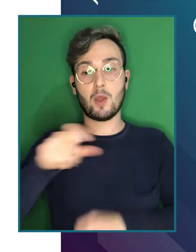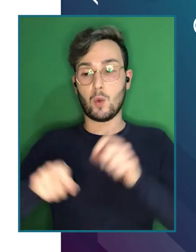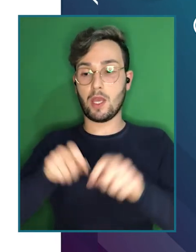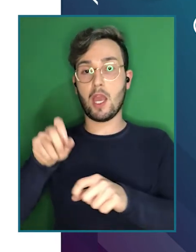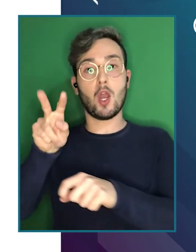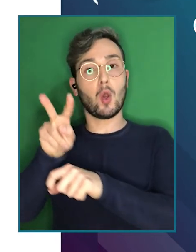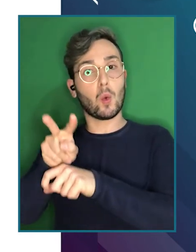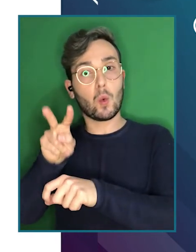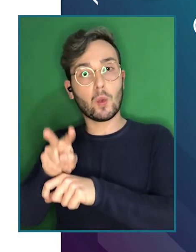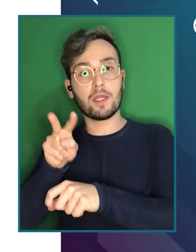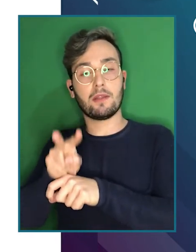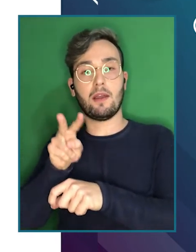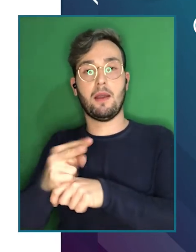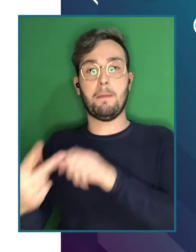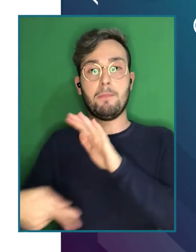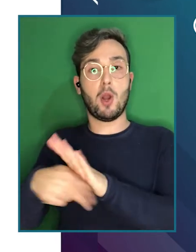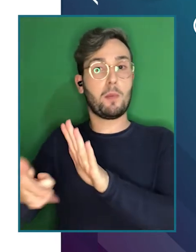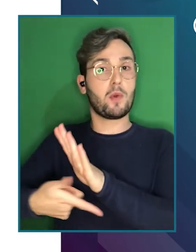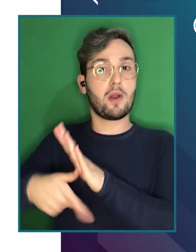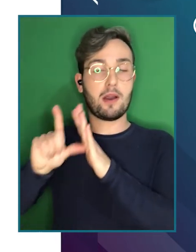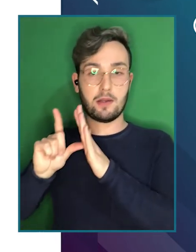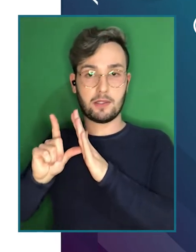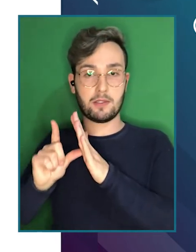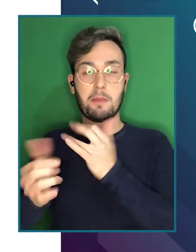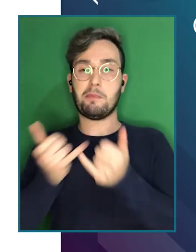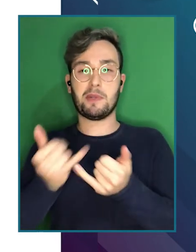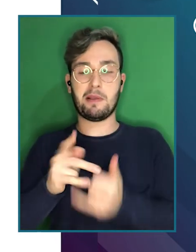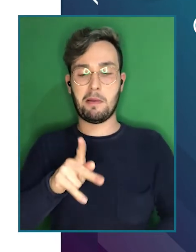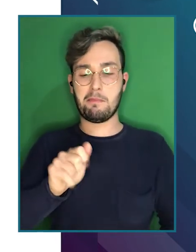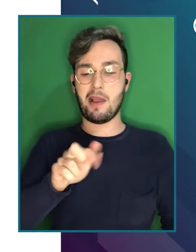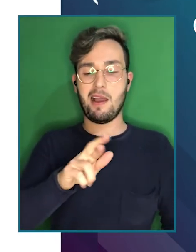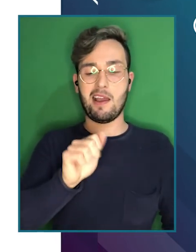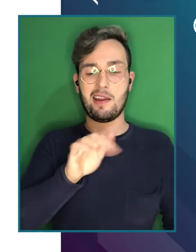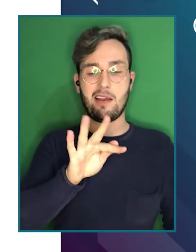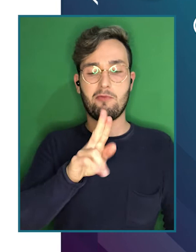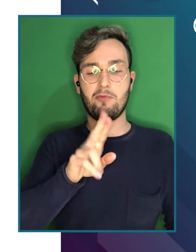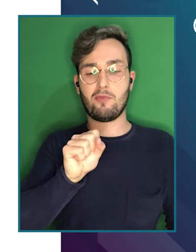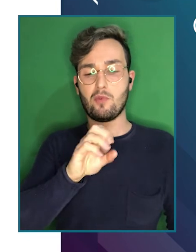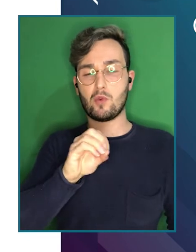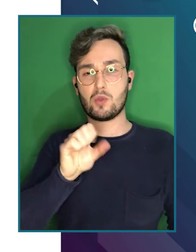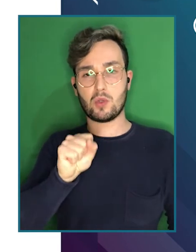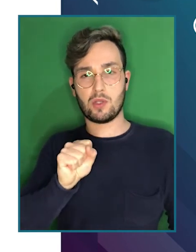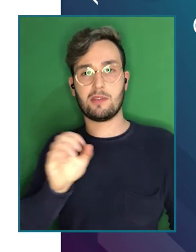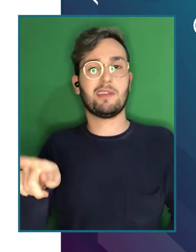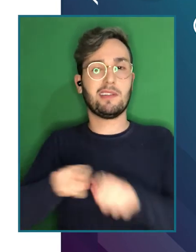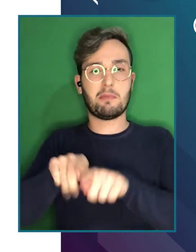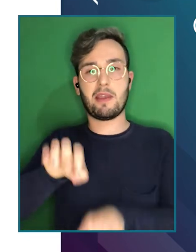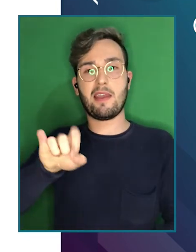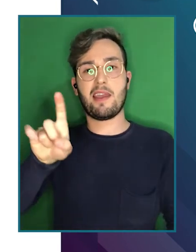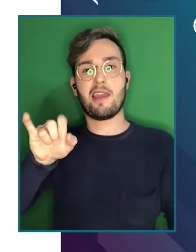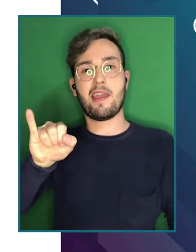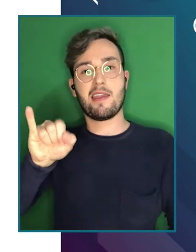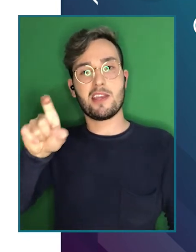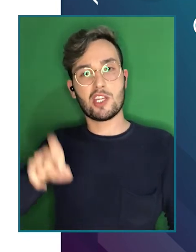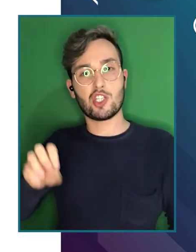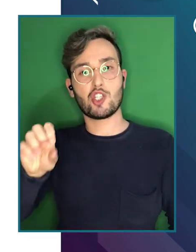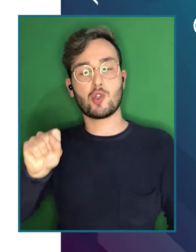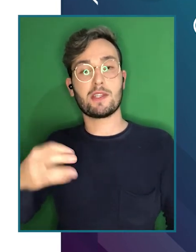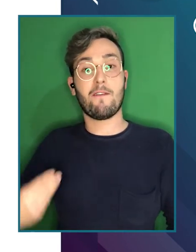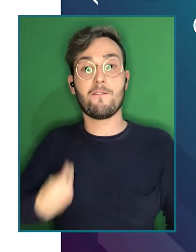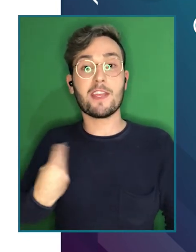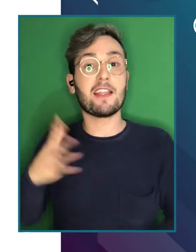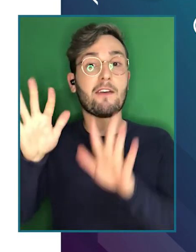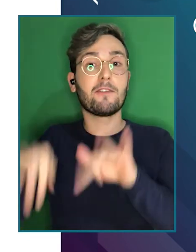componentes que atua a manutenção preventiva. Alguns componentes, como parafusos e eixos, são projetados para uma vida